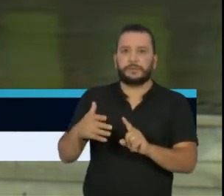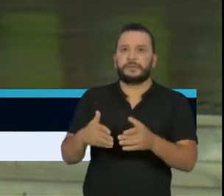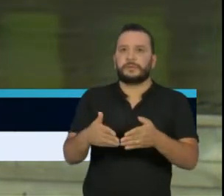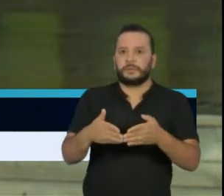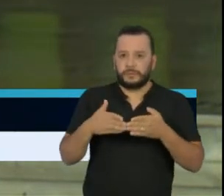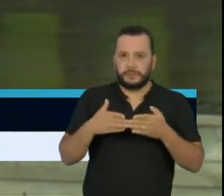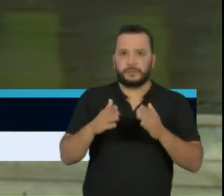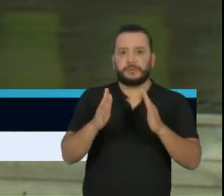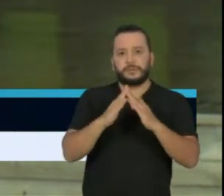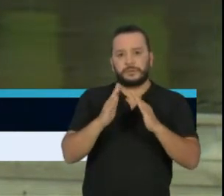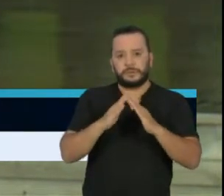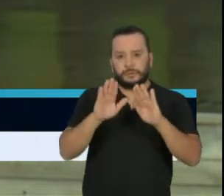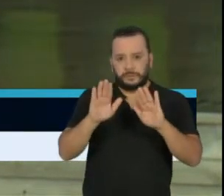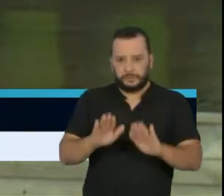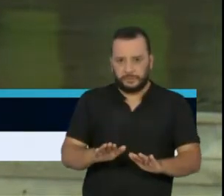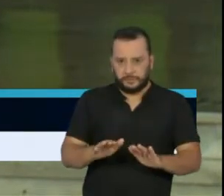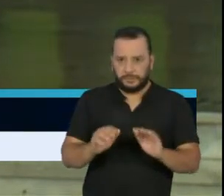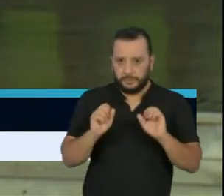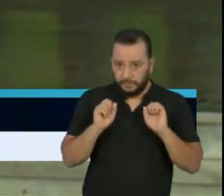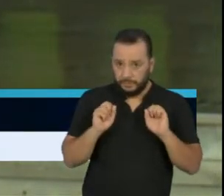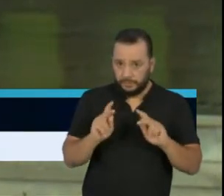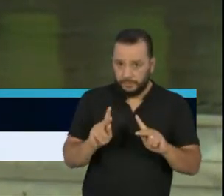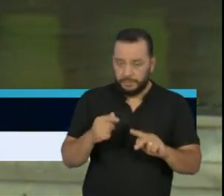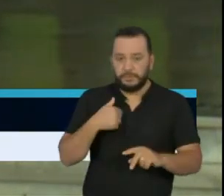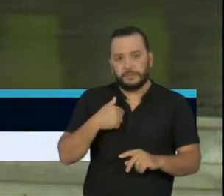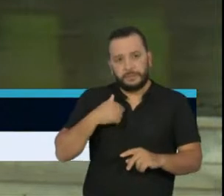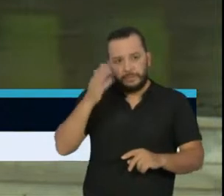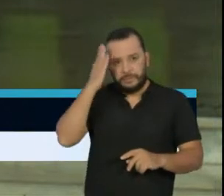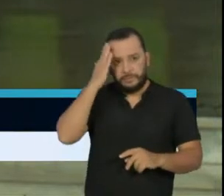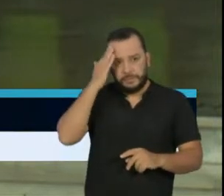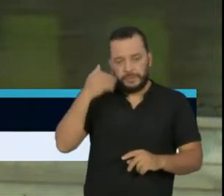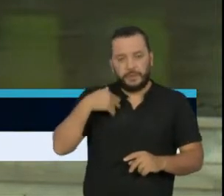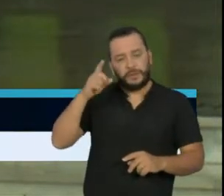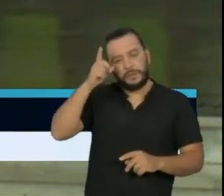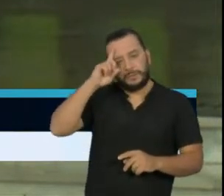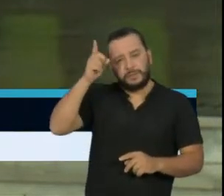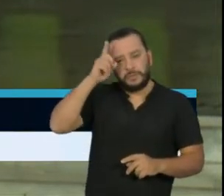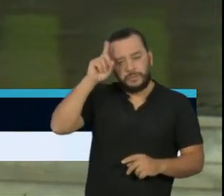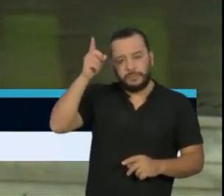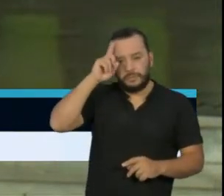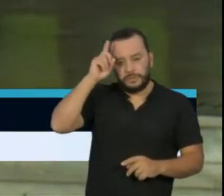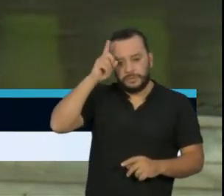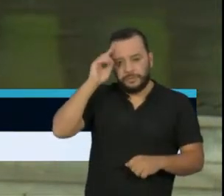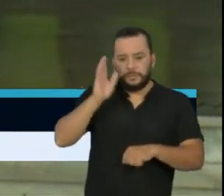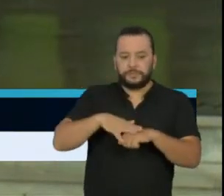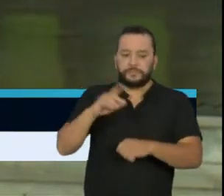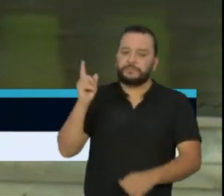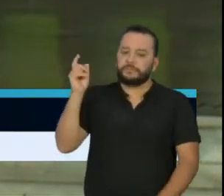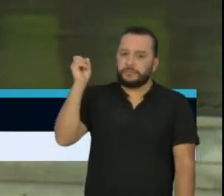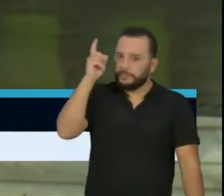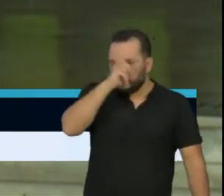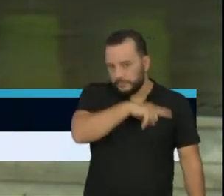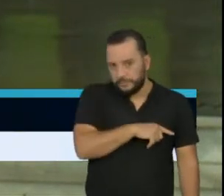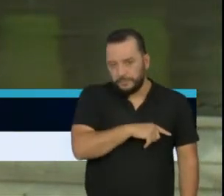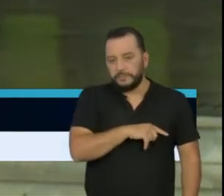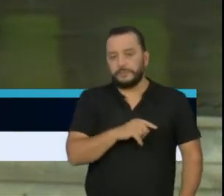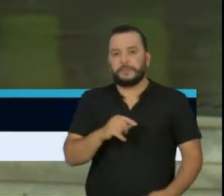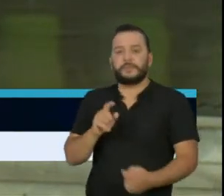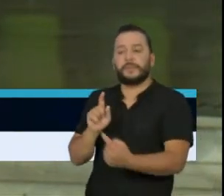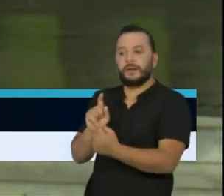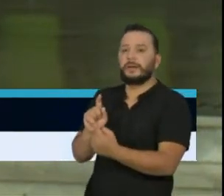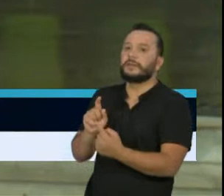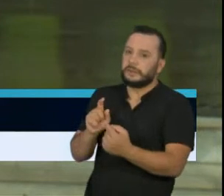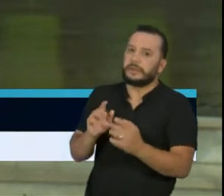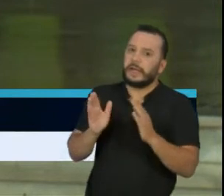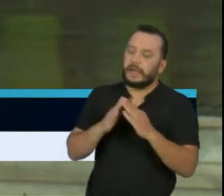favor, fiquem em casa. Eu sei que a cada dia fica ainda mais difícil atender a